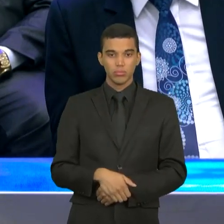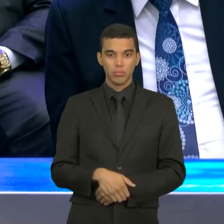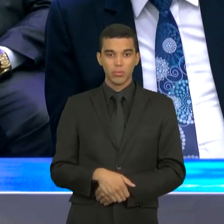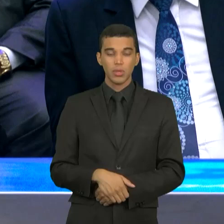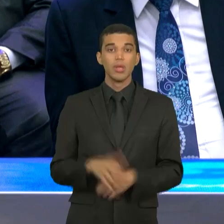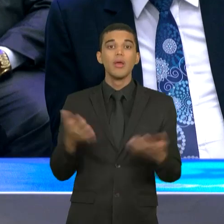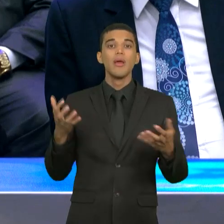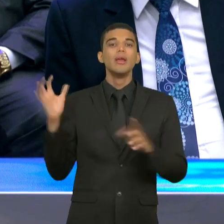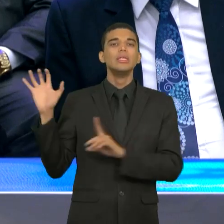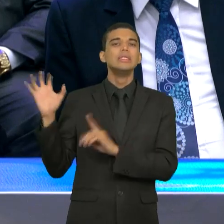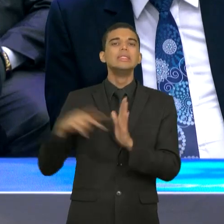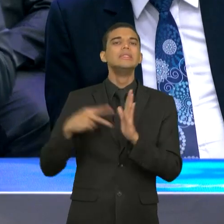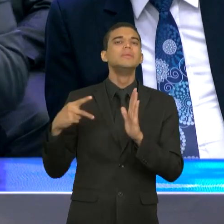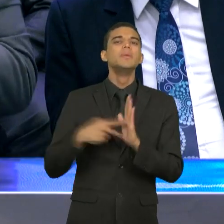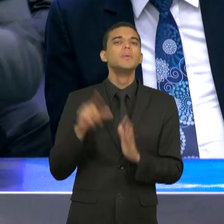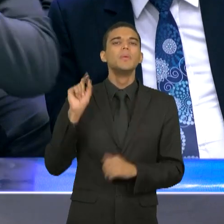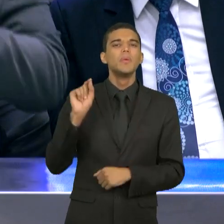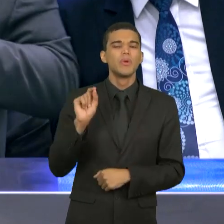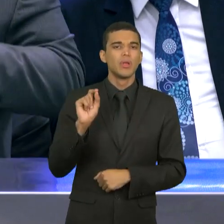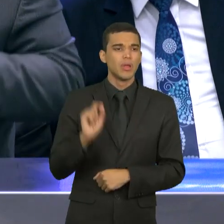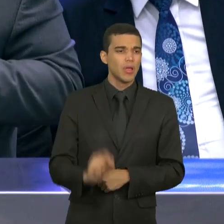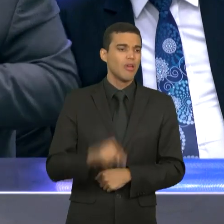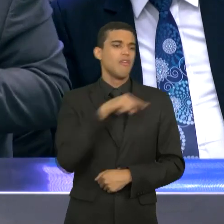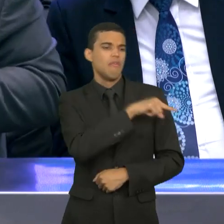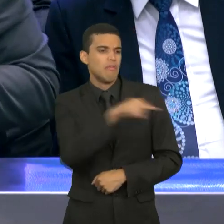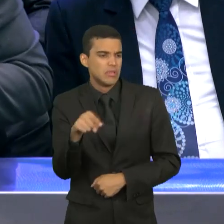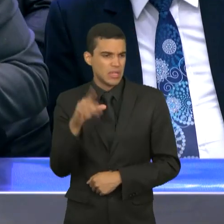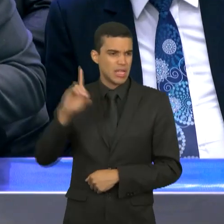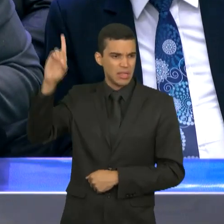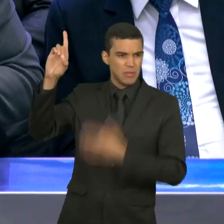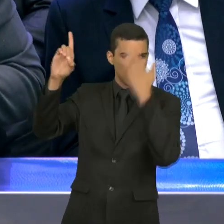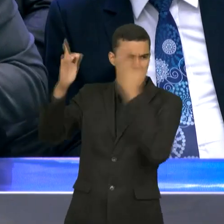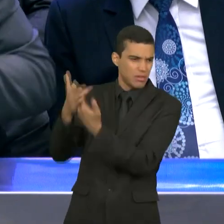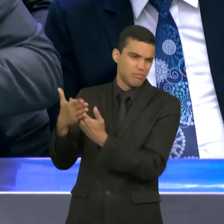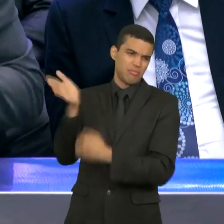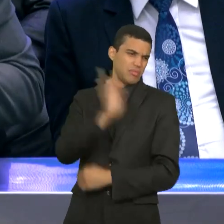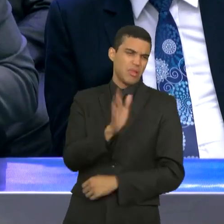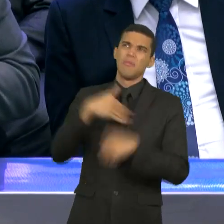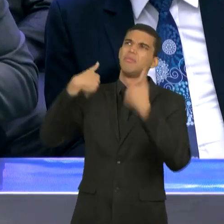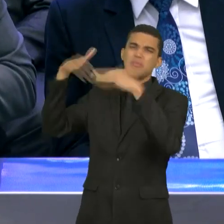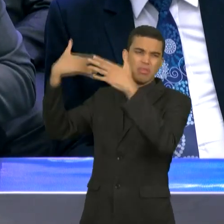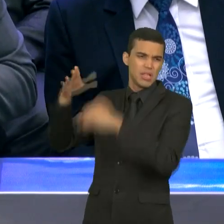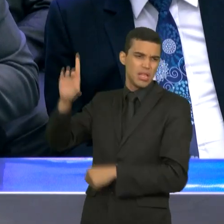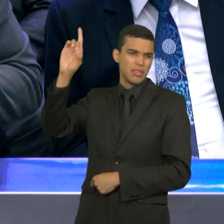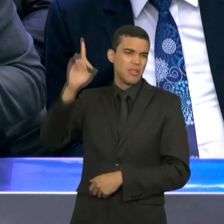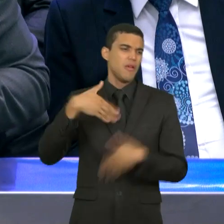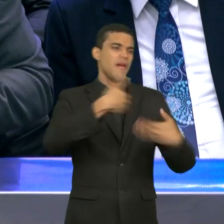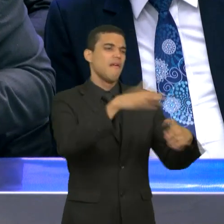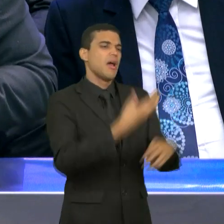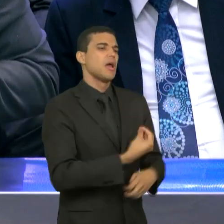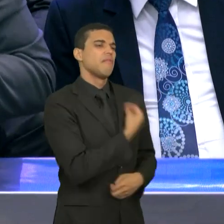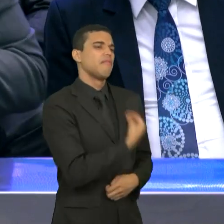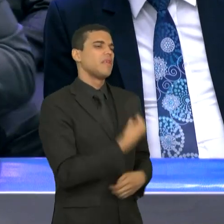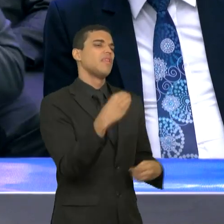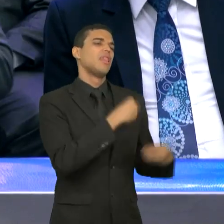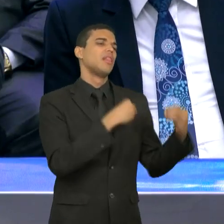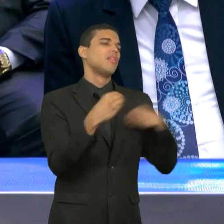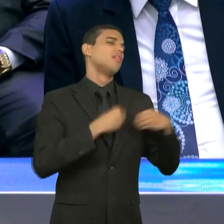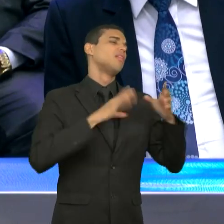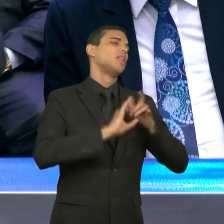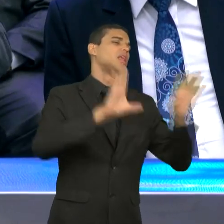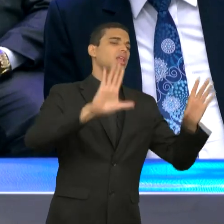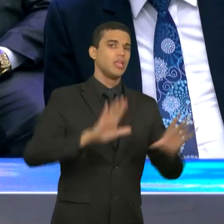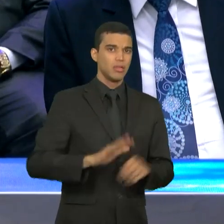uma filosofia existencialista traduzindo um pensamento de autocomiseração da sociedade